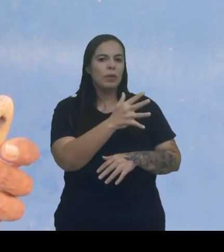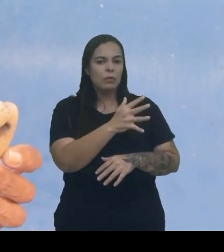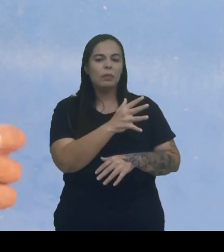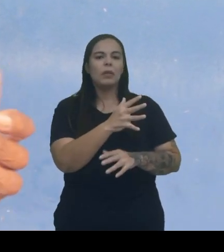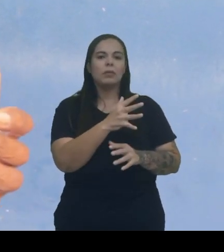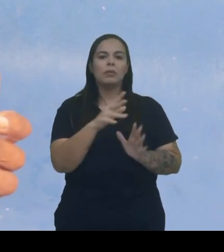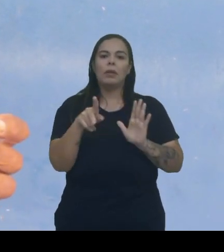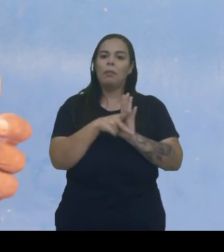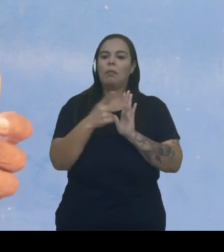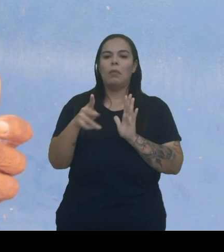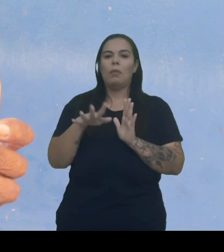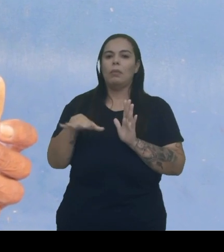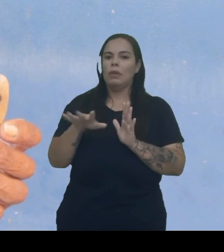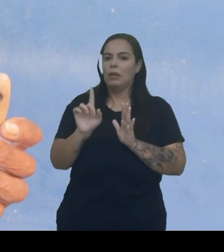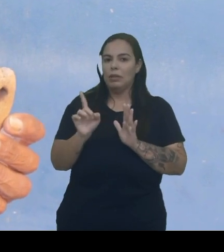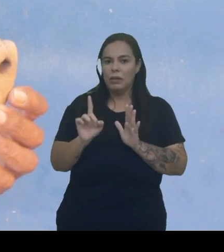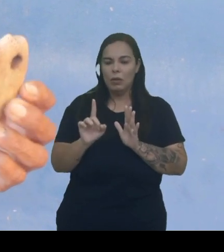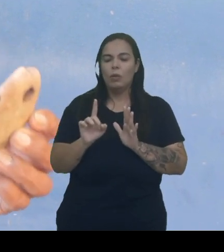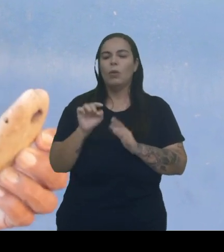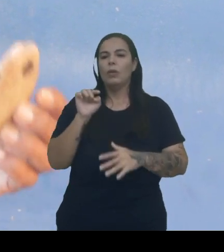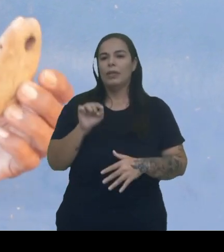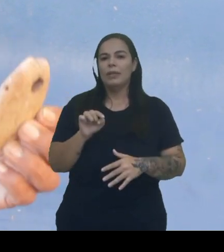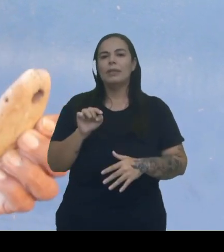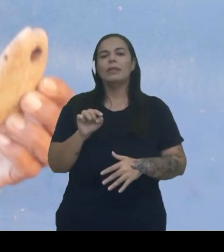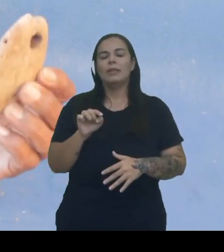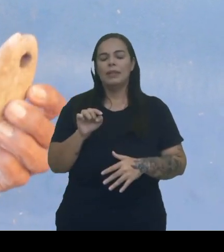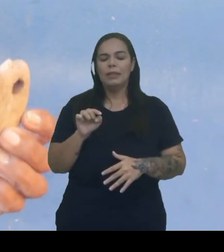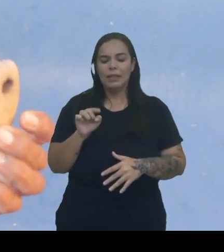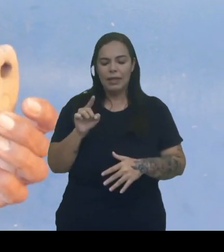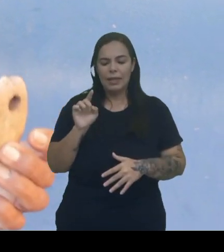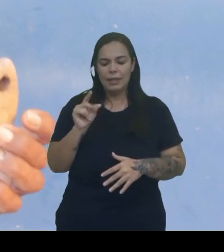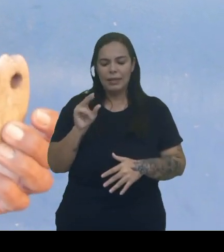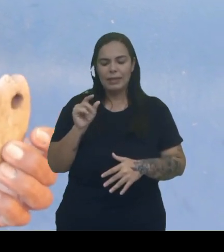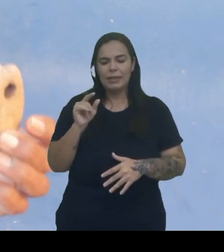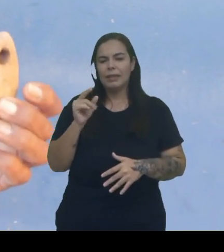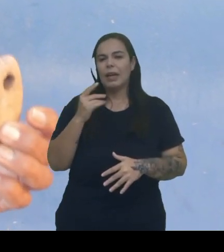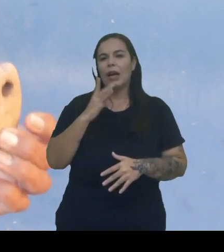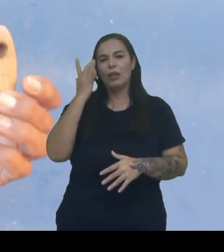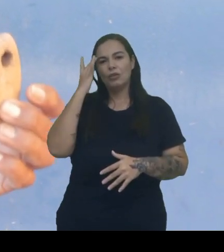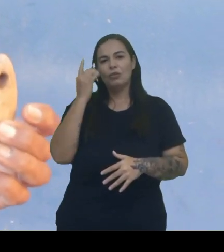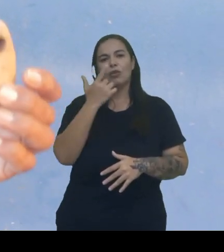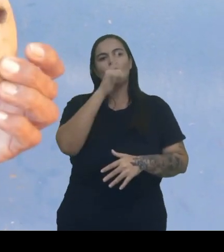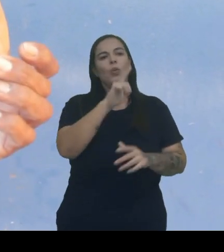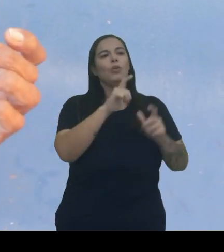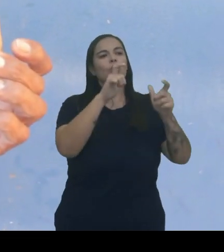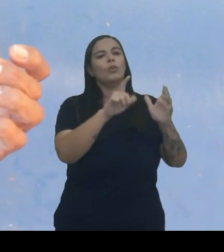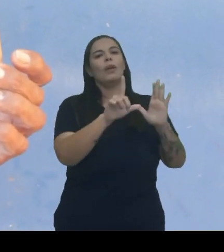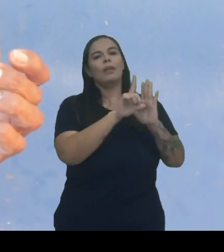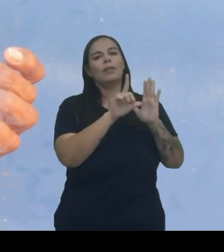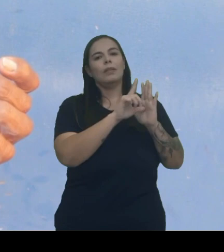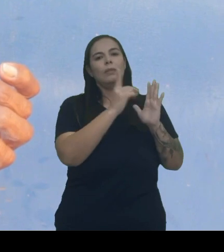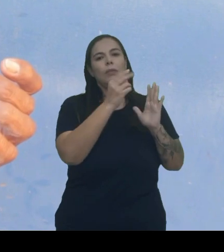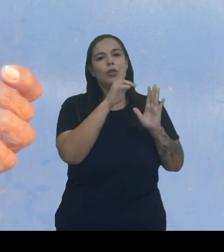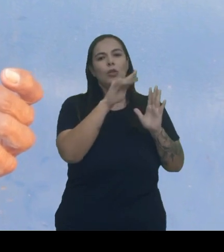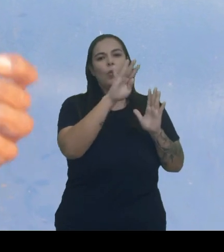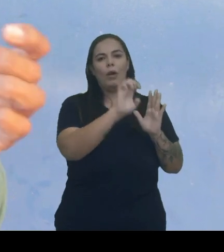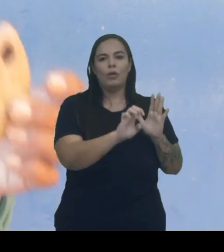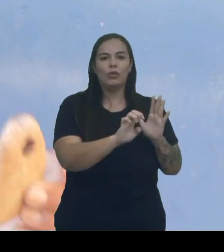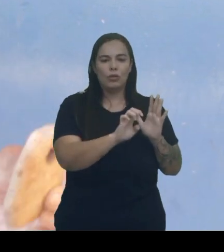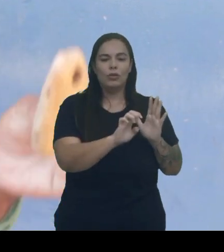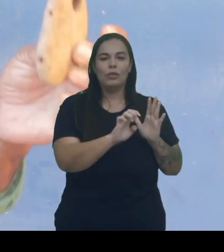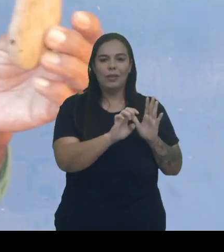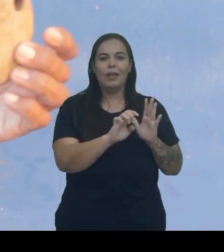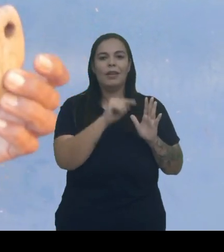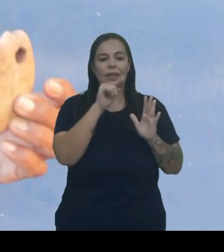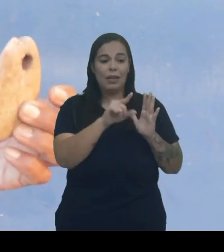dali? Não. Não, esse aqui deve ter vindo lá da cerâmica de Duartinho. A Kroll,